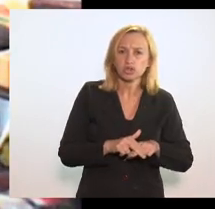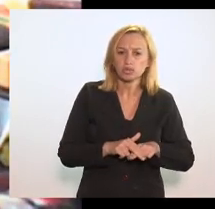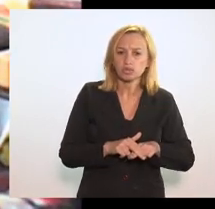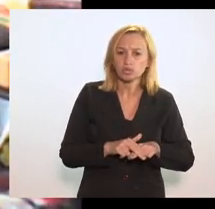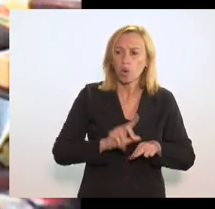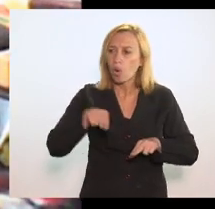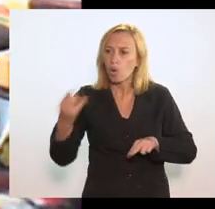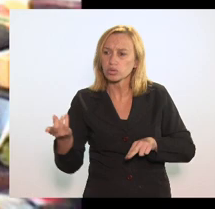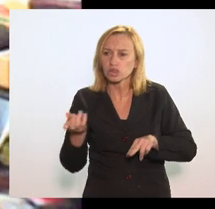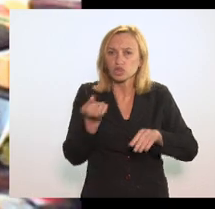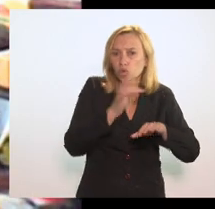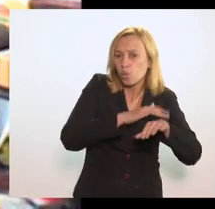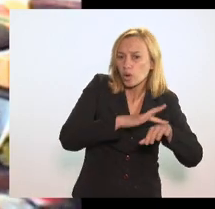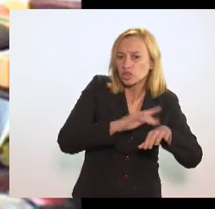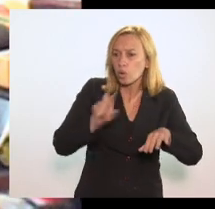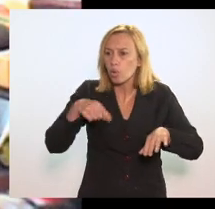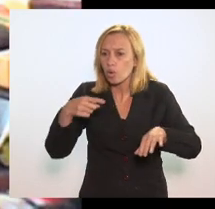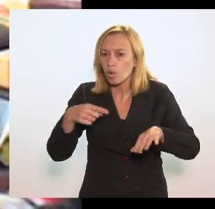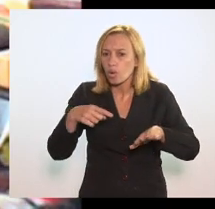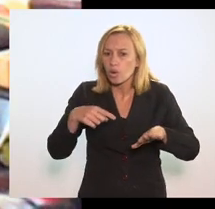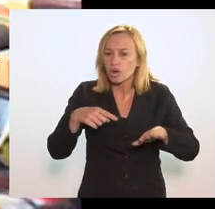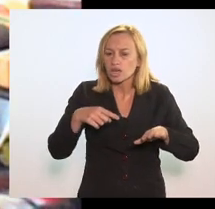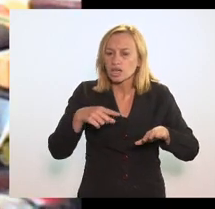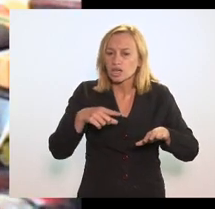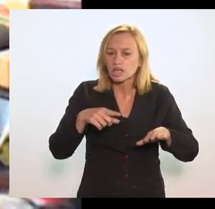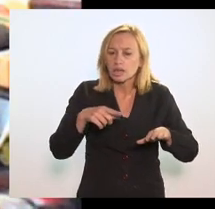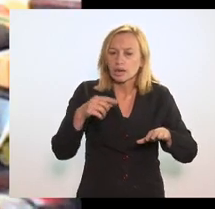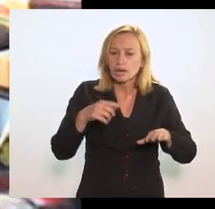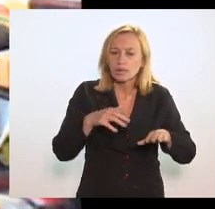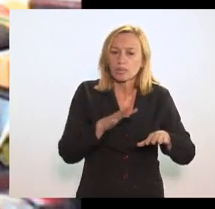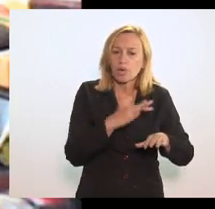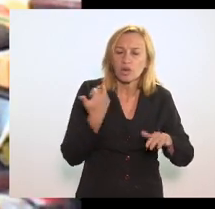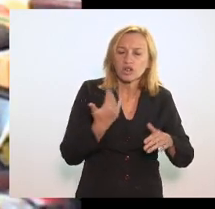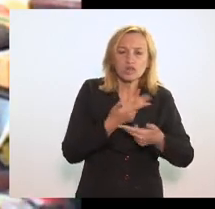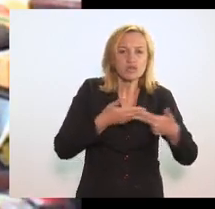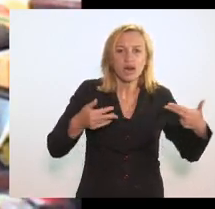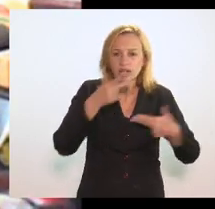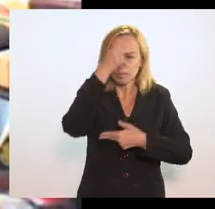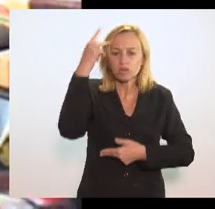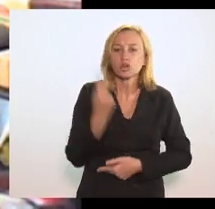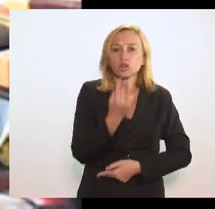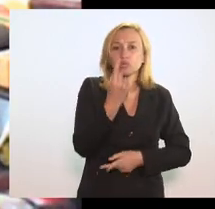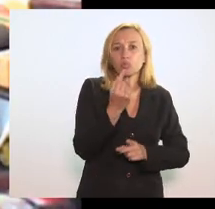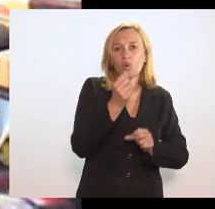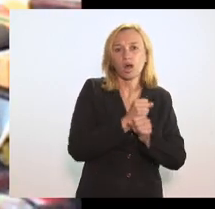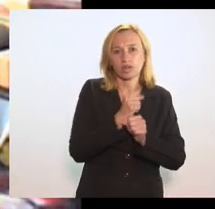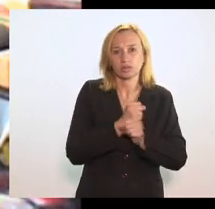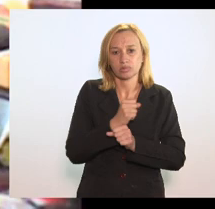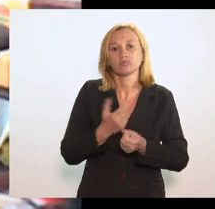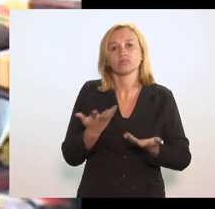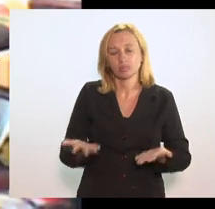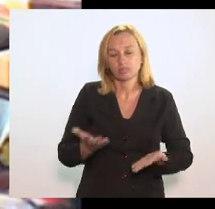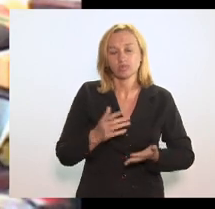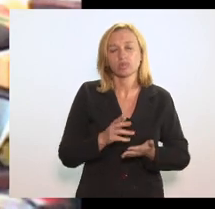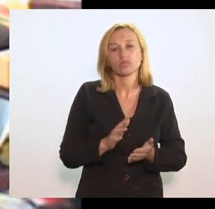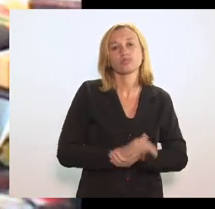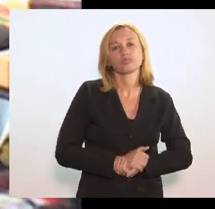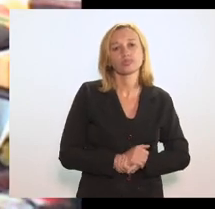outra doença, nenhuma outra causa que tenha matado tanta gente em um ano como essa pandemia